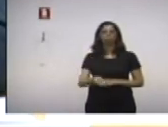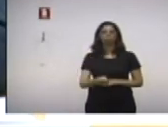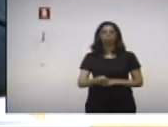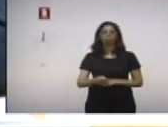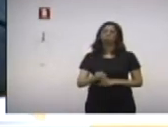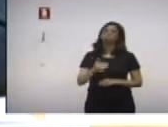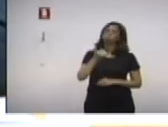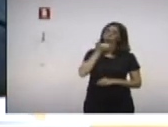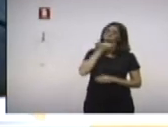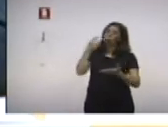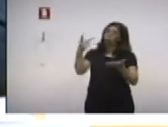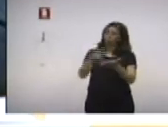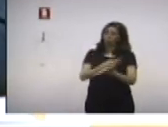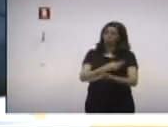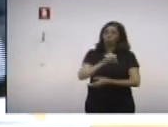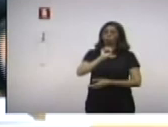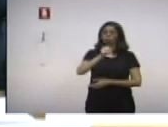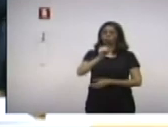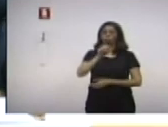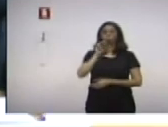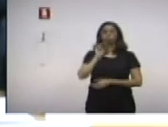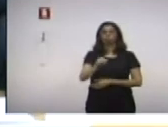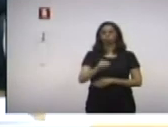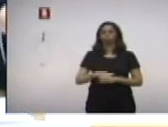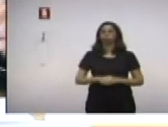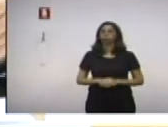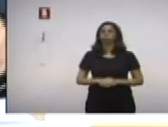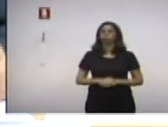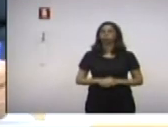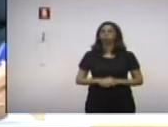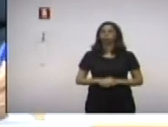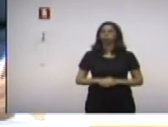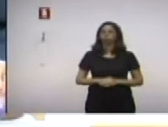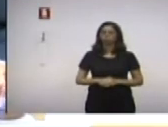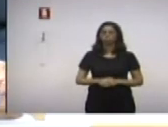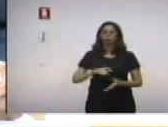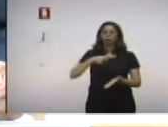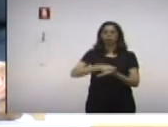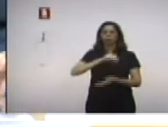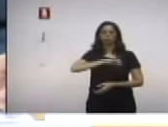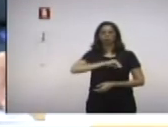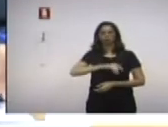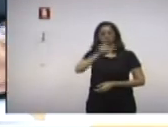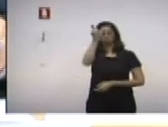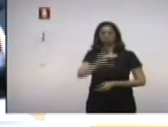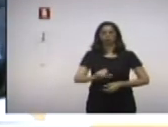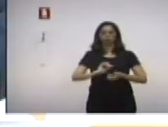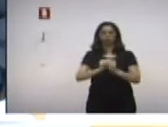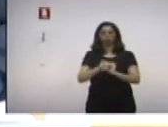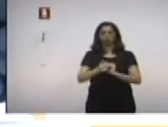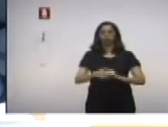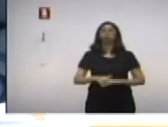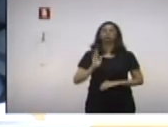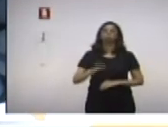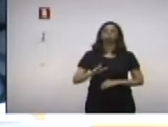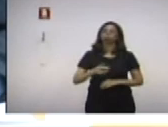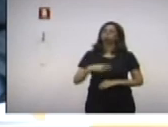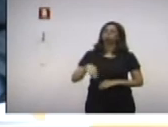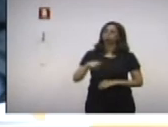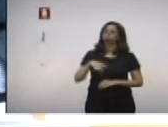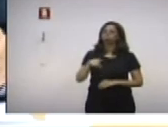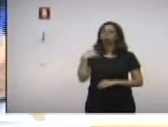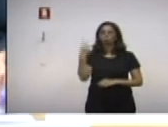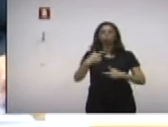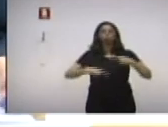80 desculpa 88.000 a serem gás com a bolsa atleta mas pessoalmente defendo que já foi discutido pelos colegas